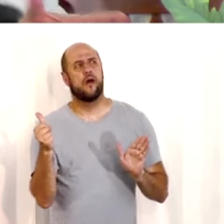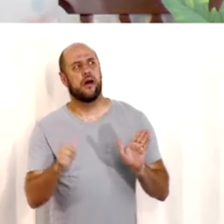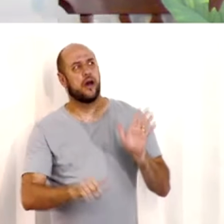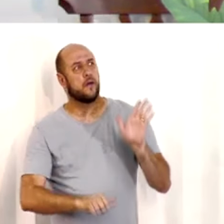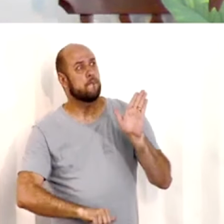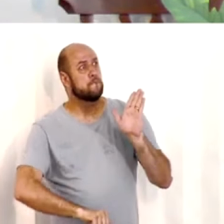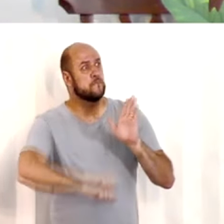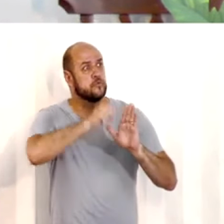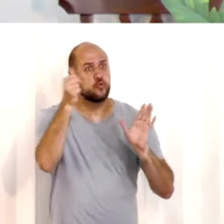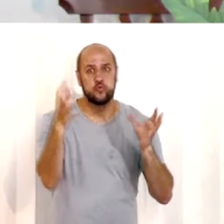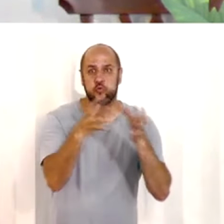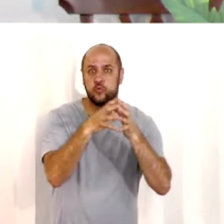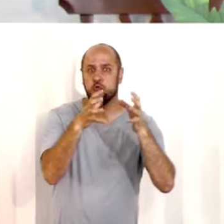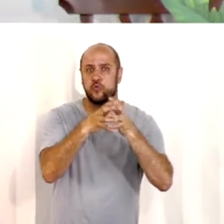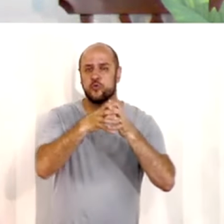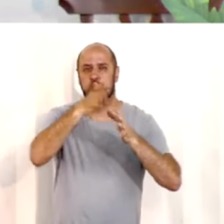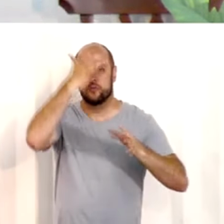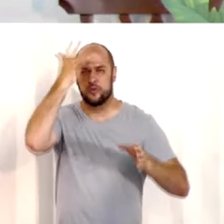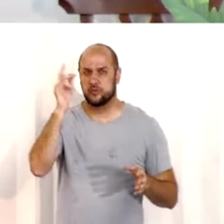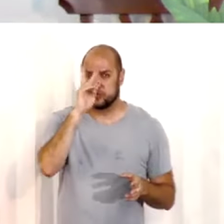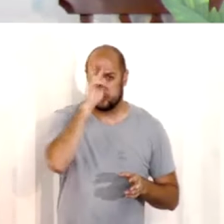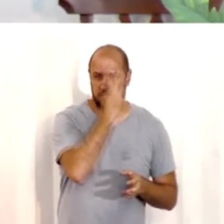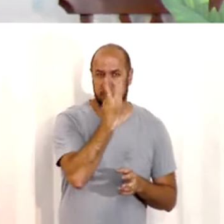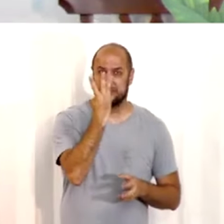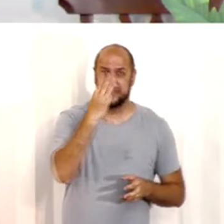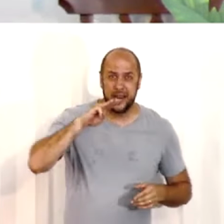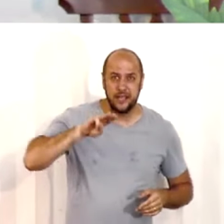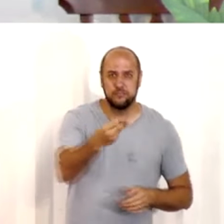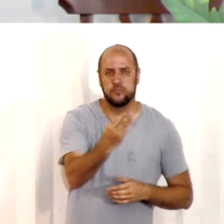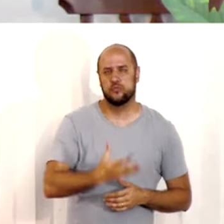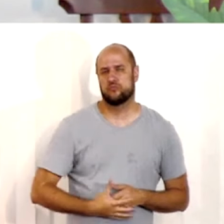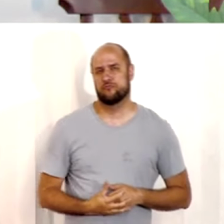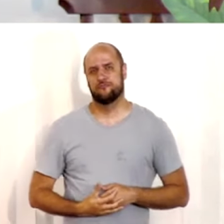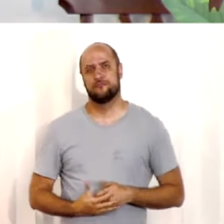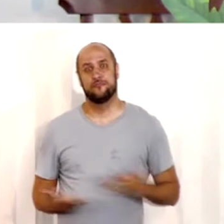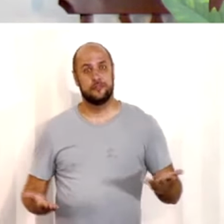o primeiro grande grupo de convertidos, os 3 mil.